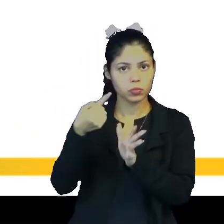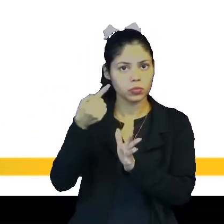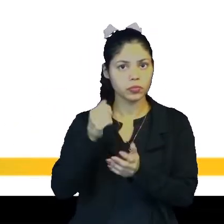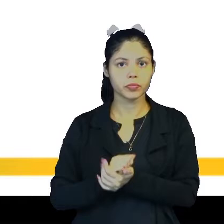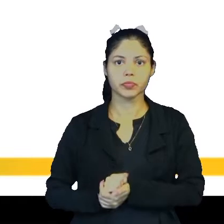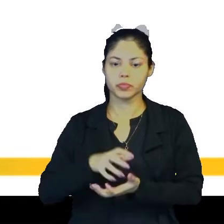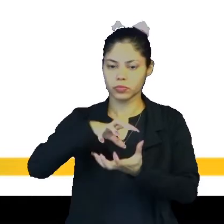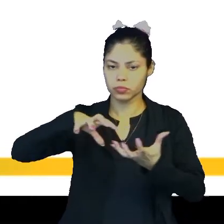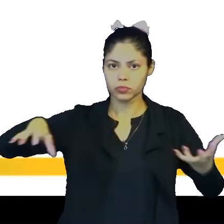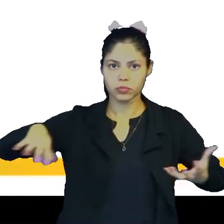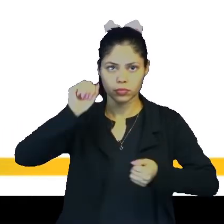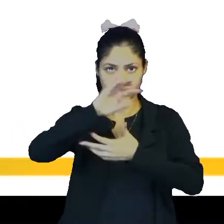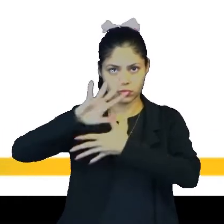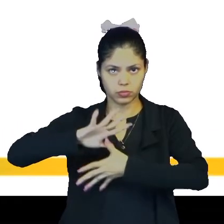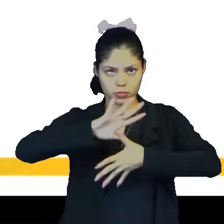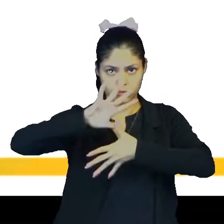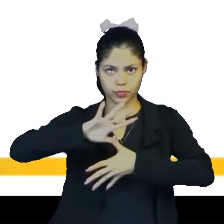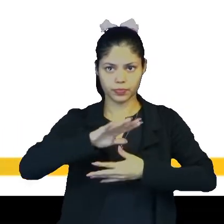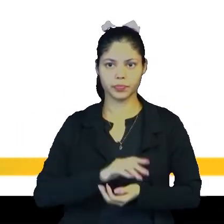ao continente americano.